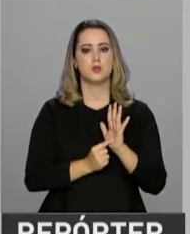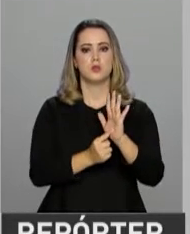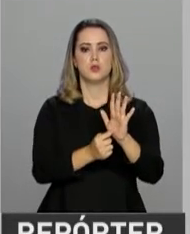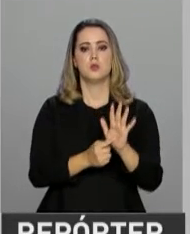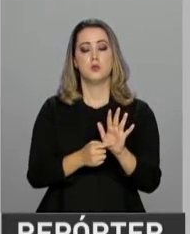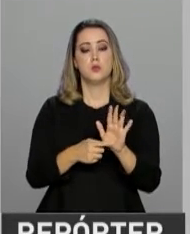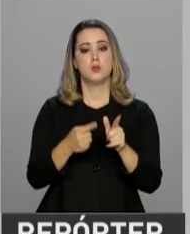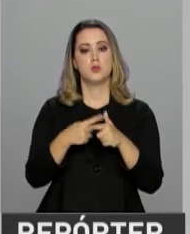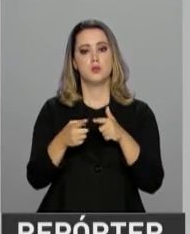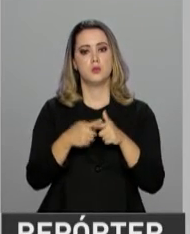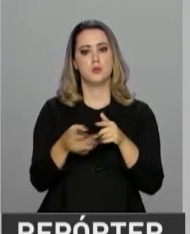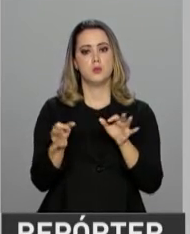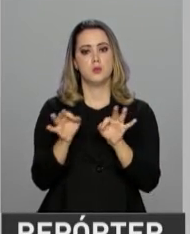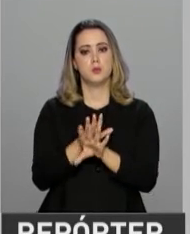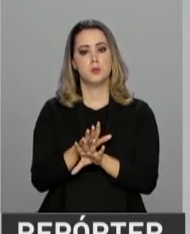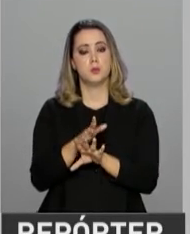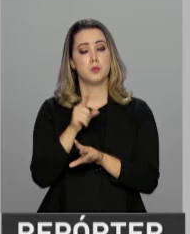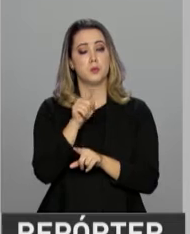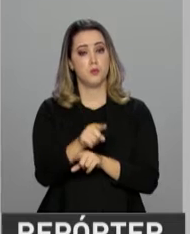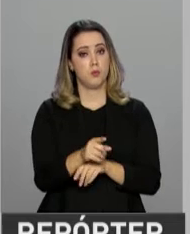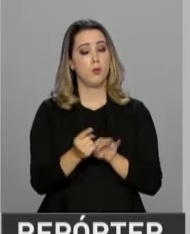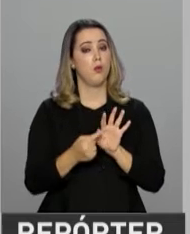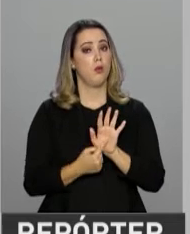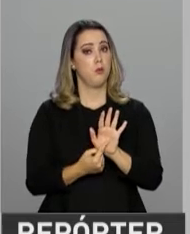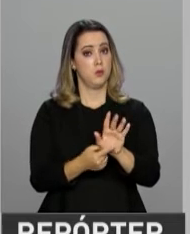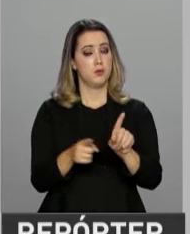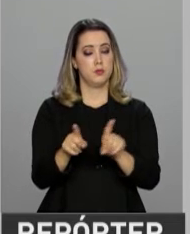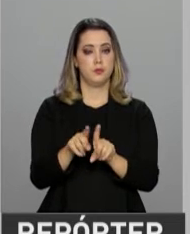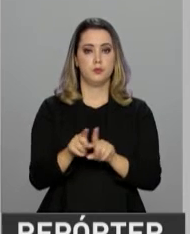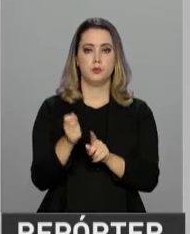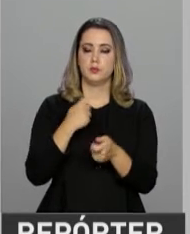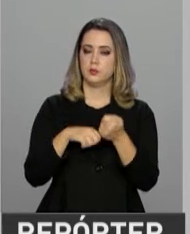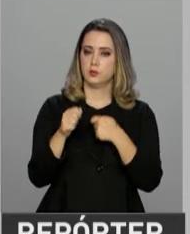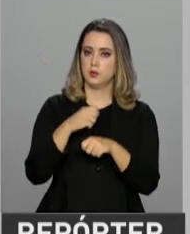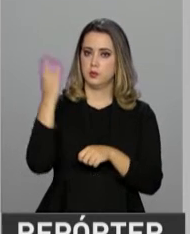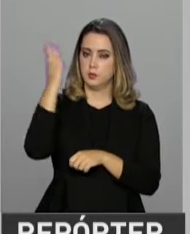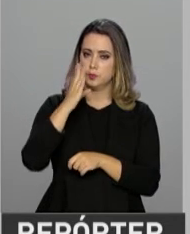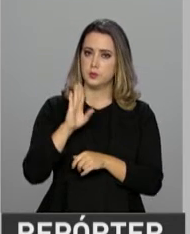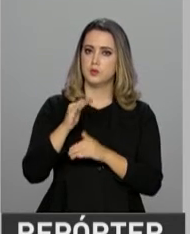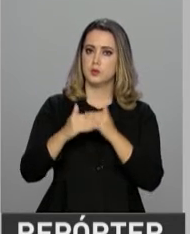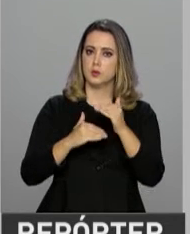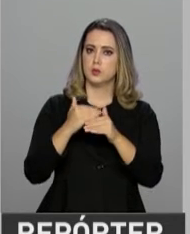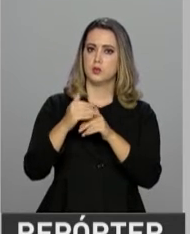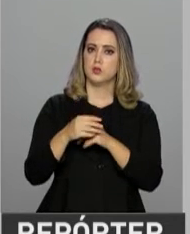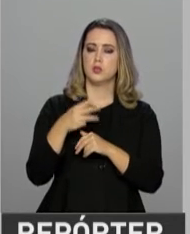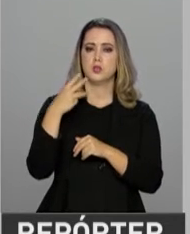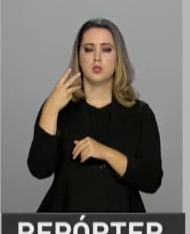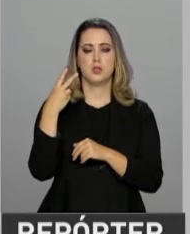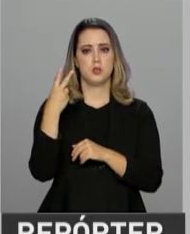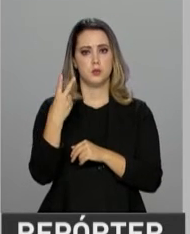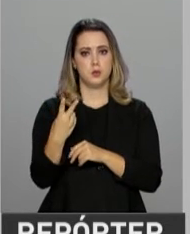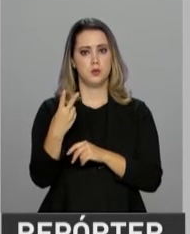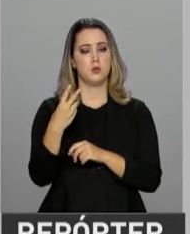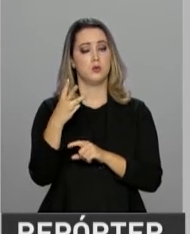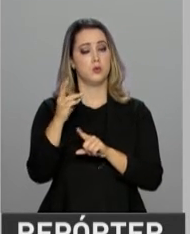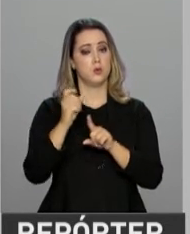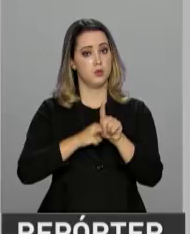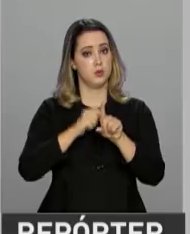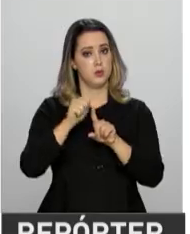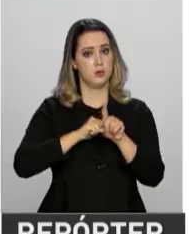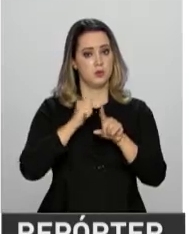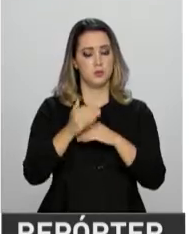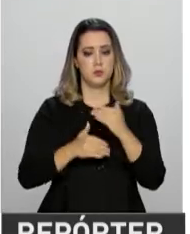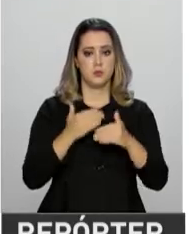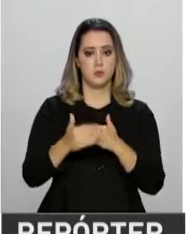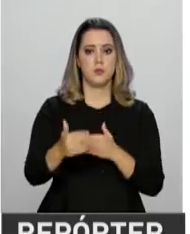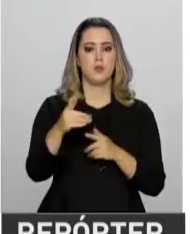recessão foi revertida e que mostram que a economia brasileira já cresce por dois trimestres consecutivos segundo o